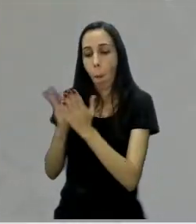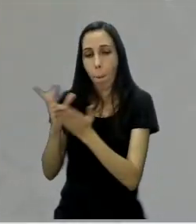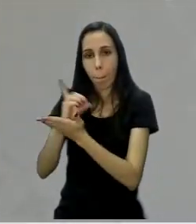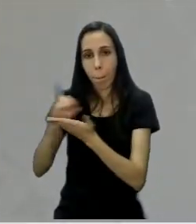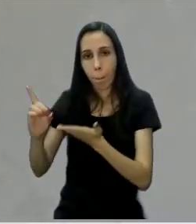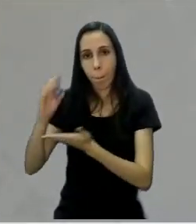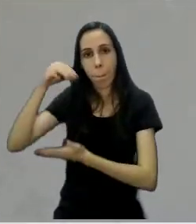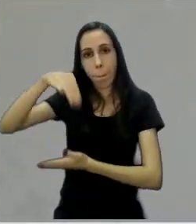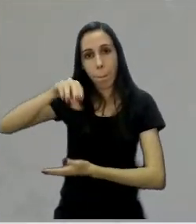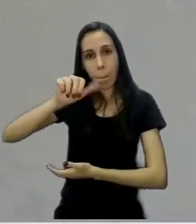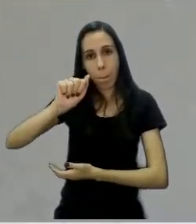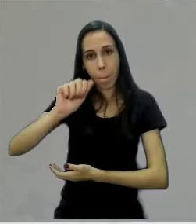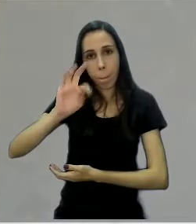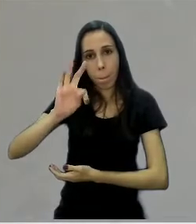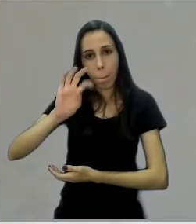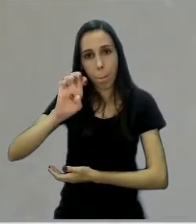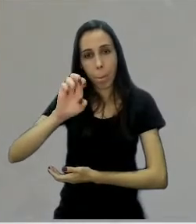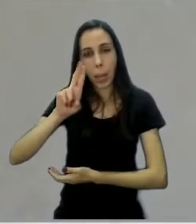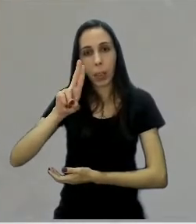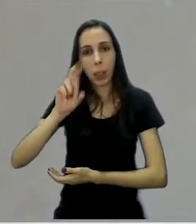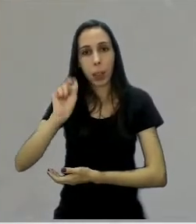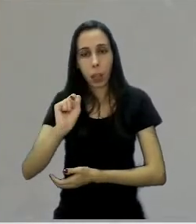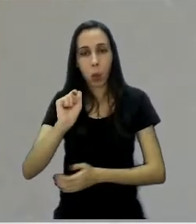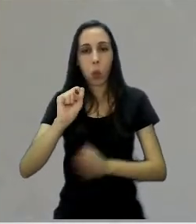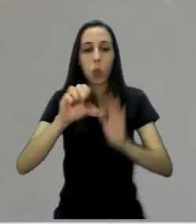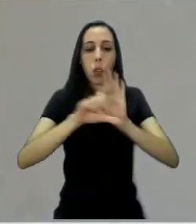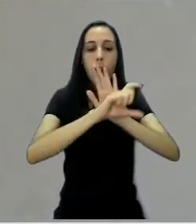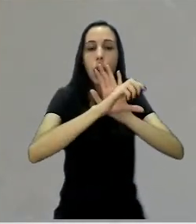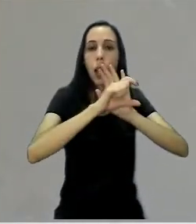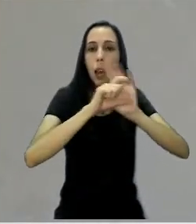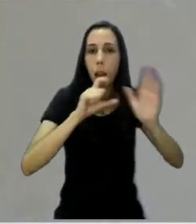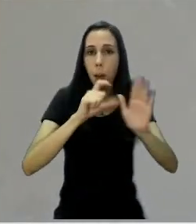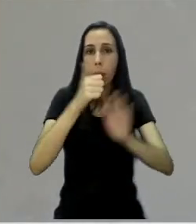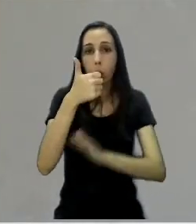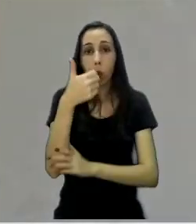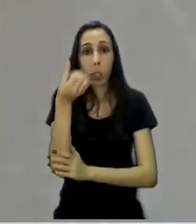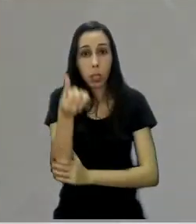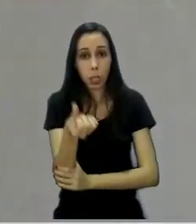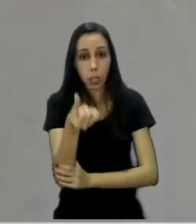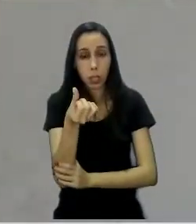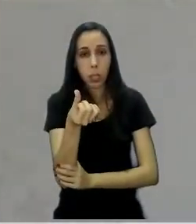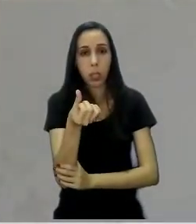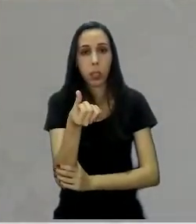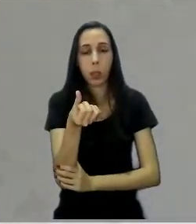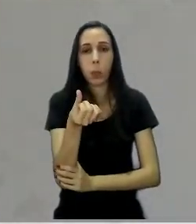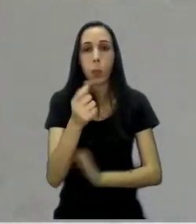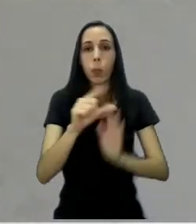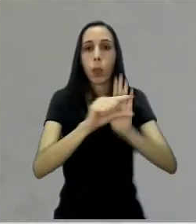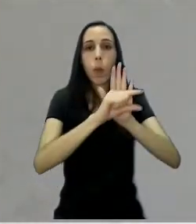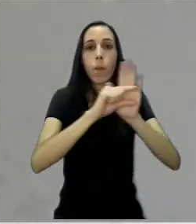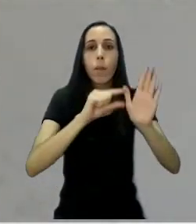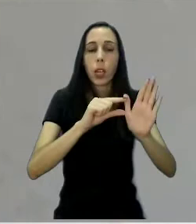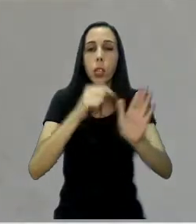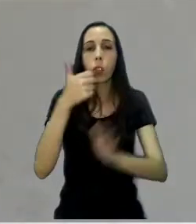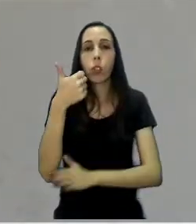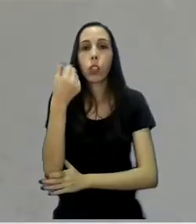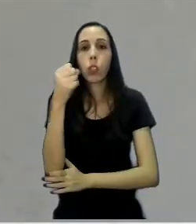o Evangelho de Mateus, se você quiser pegar, Mateus capítulo 16,